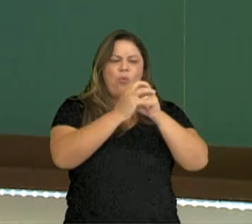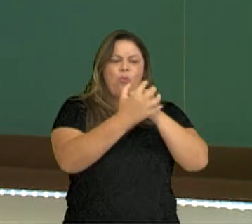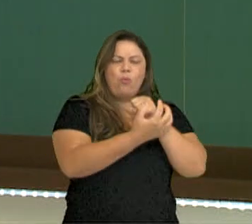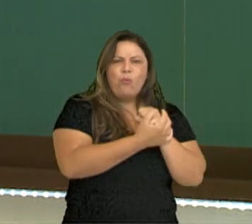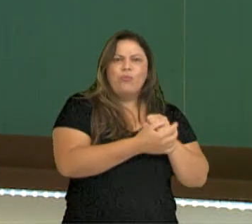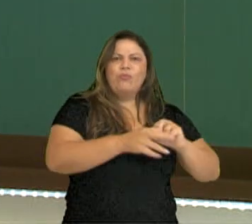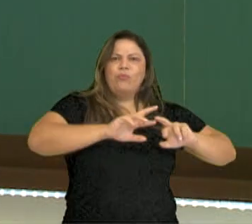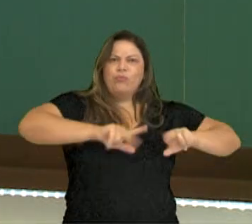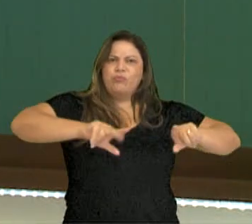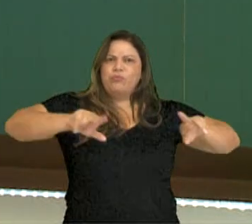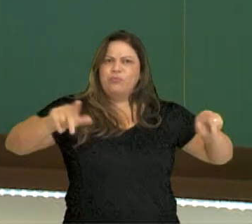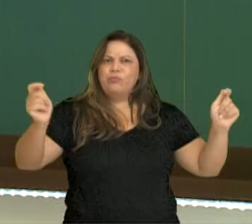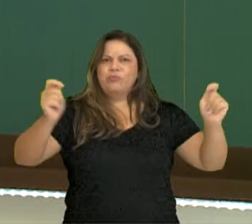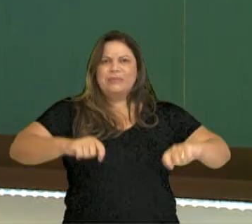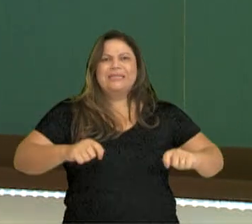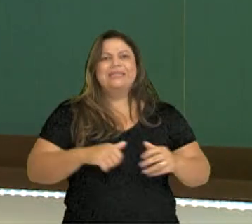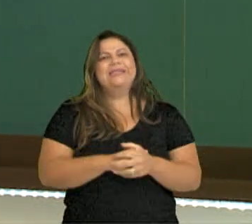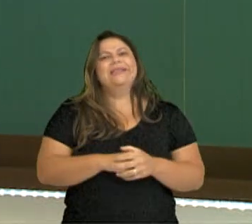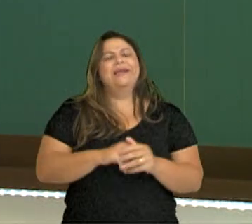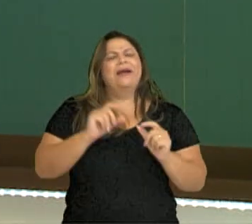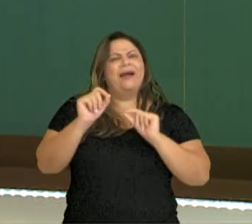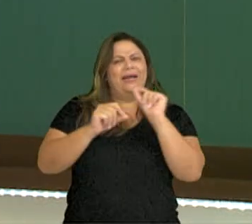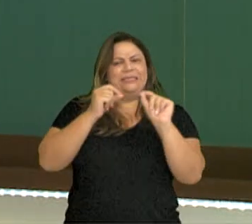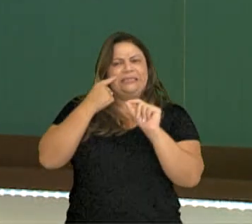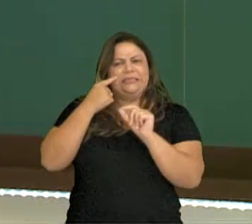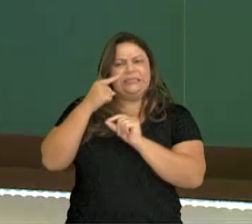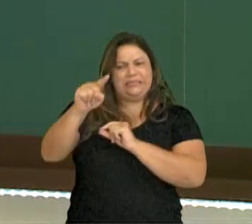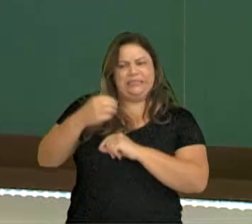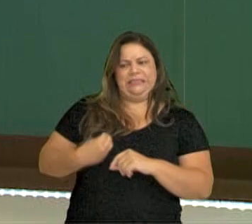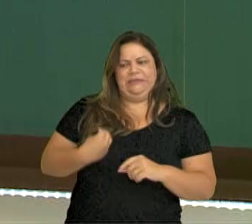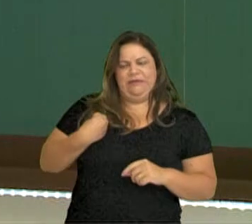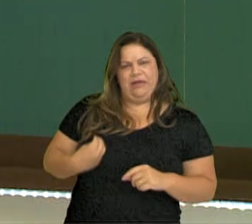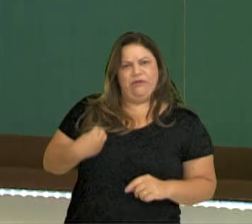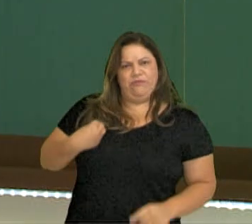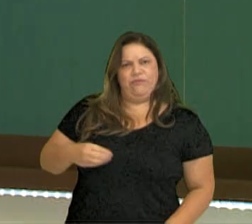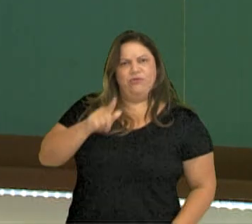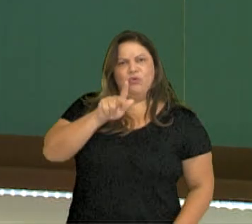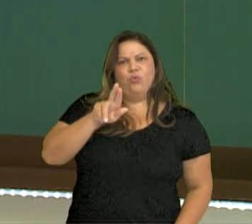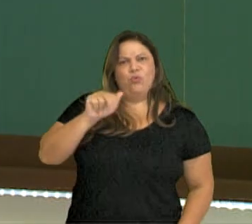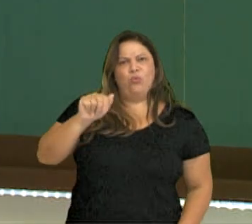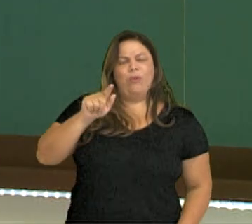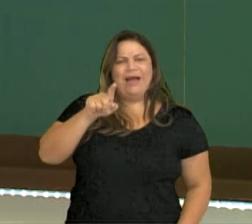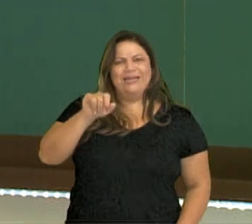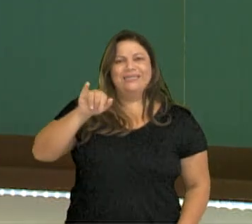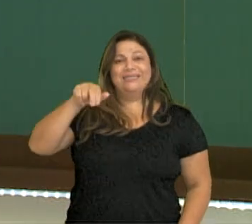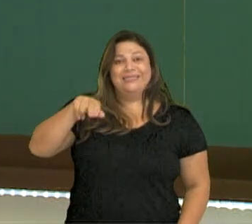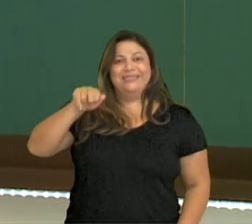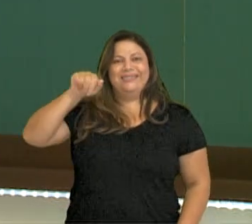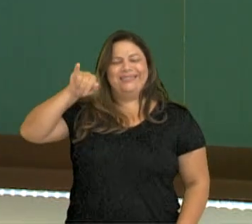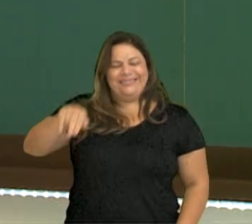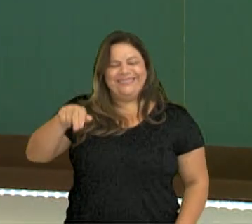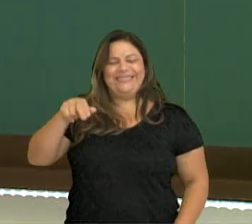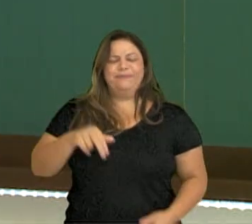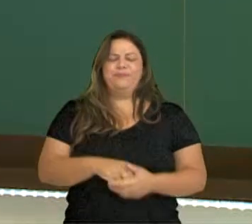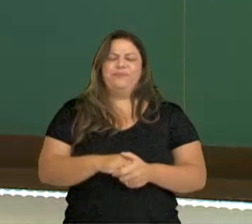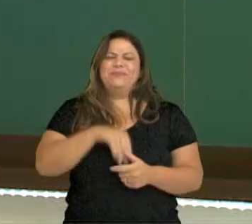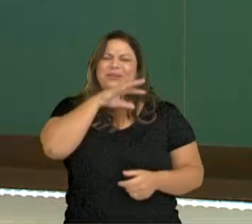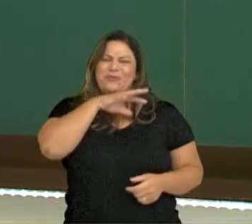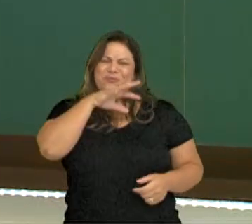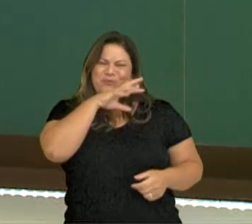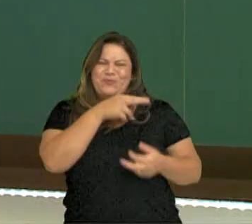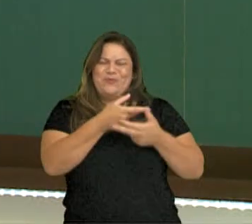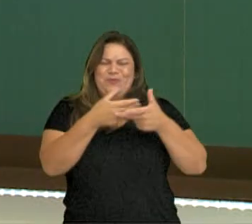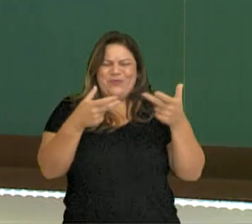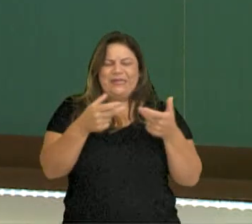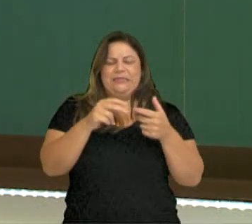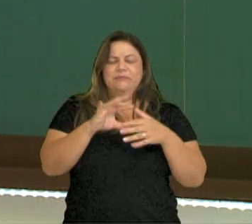o guaxinim no lugar. E o guaxinim, que é levado vivo para esses mercados para ser vendido como carne, acaba arranhando, mordendo pessoas e o vírus